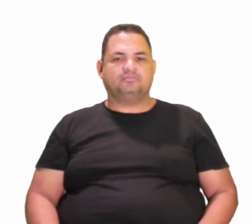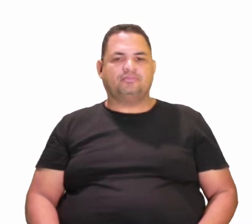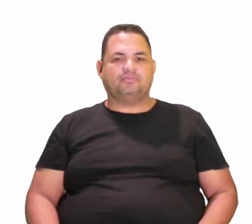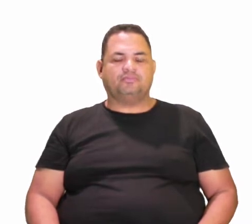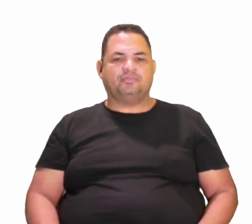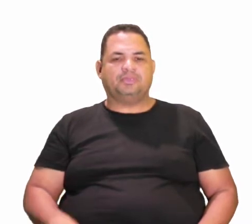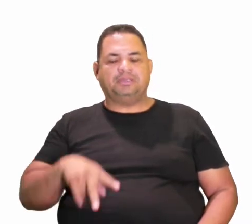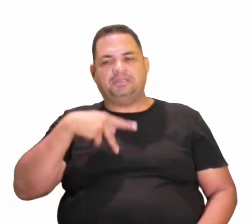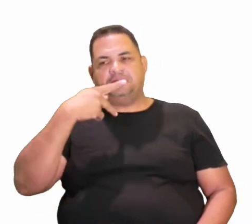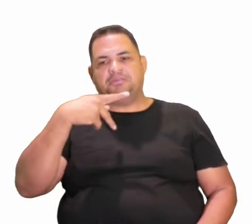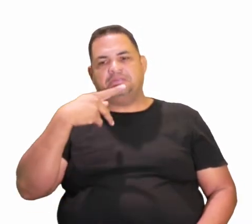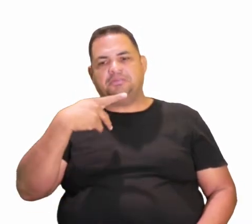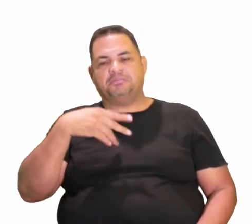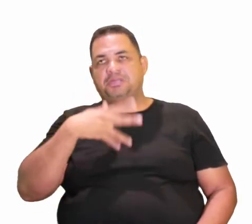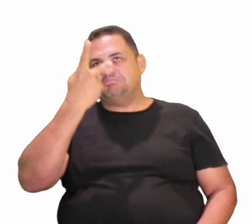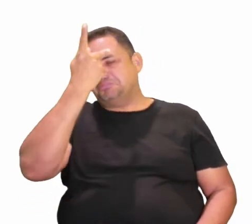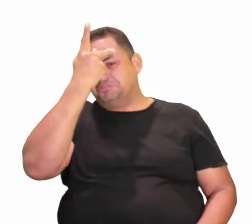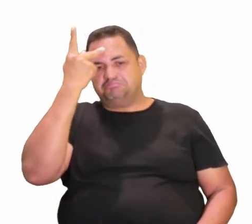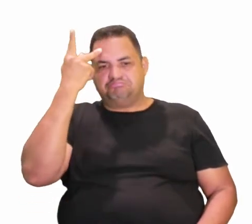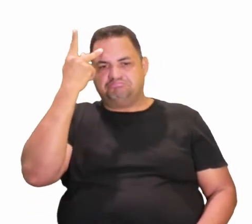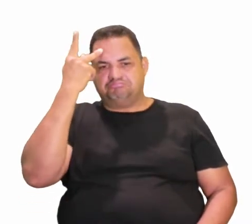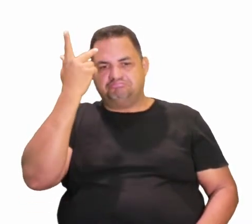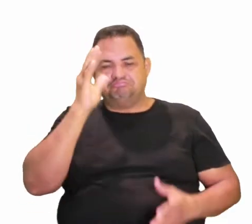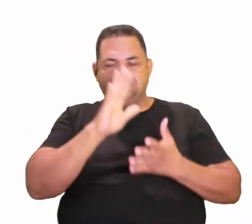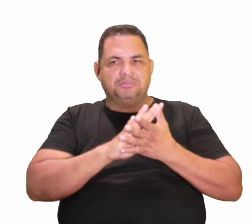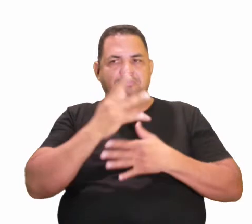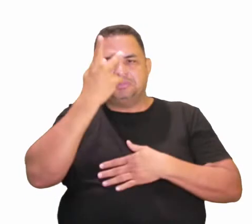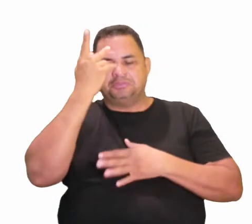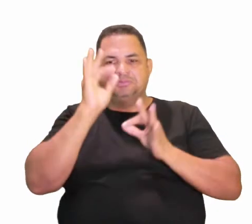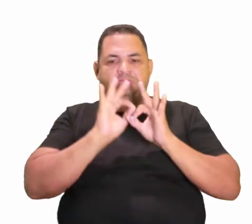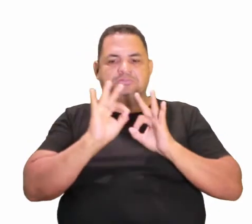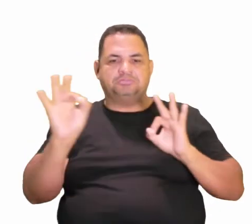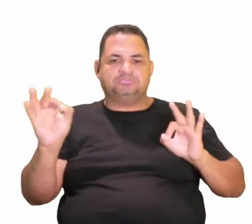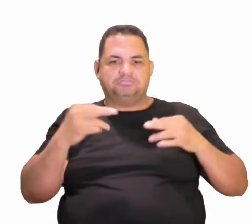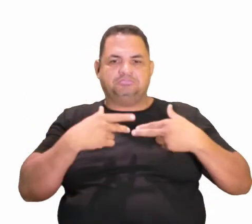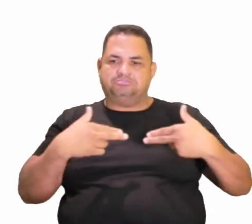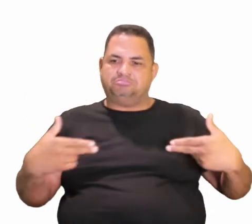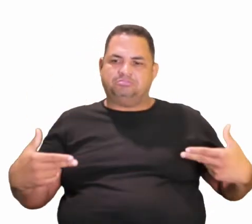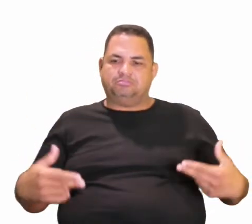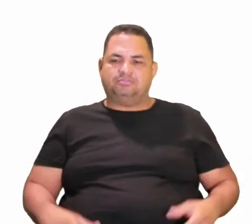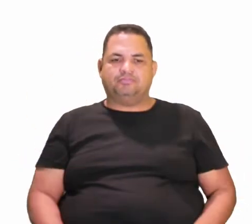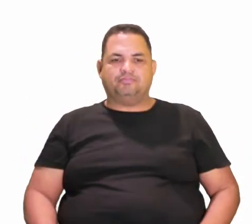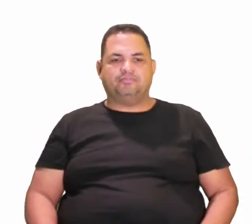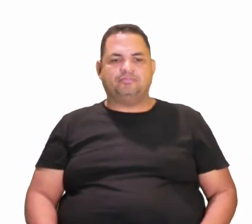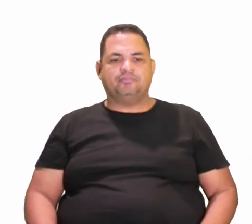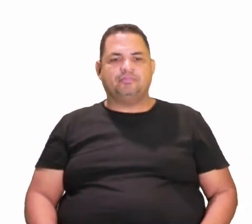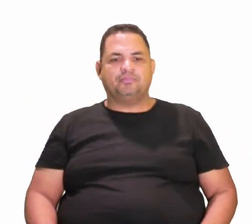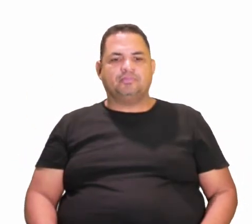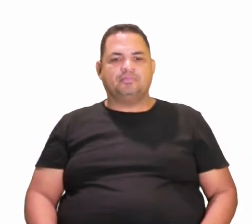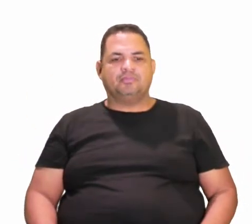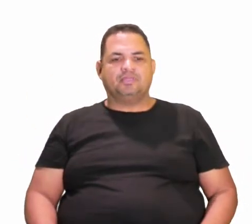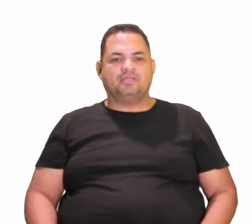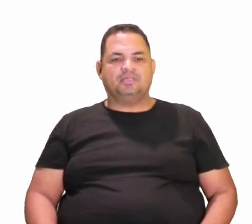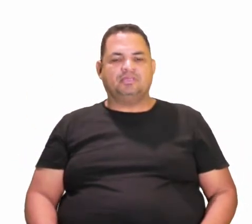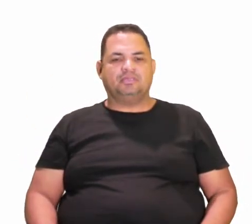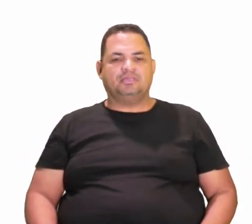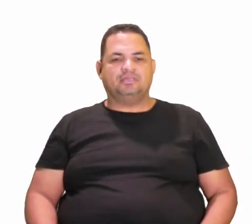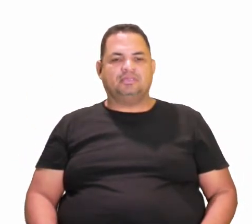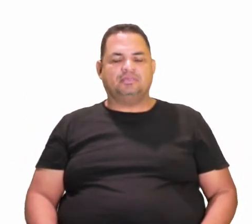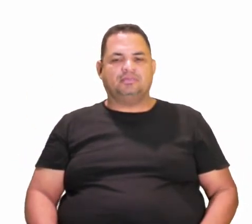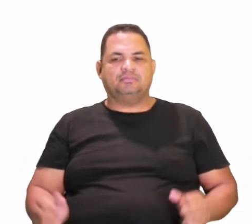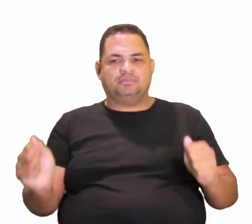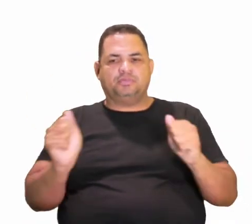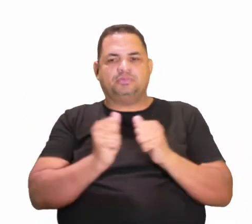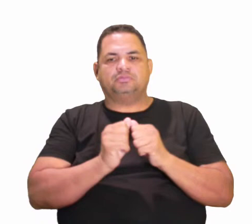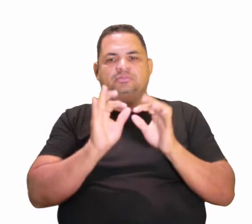those referem-se a algo ou alguém que está distante. Então, tem essa diferença aí, próximo, distante,